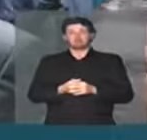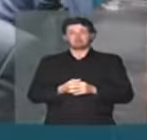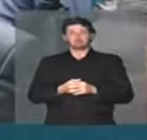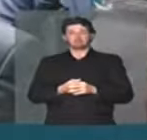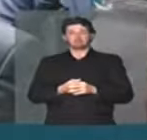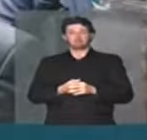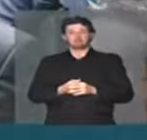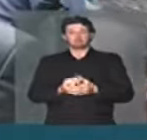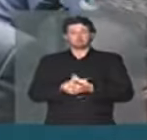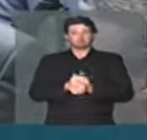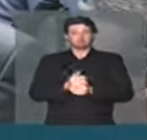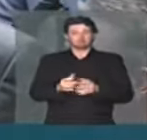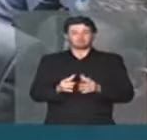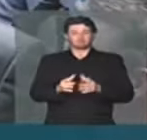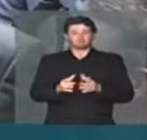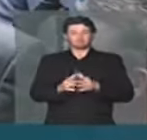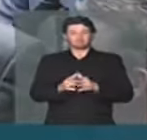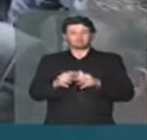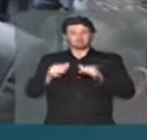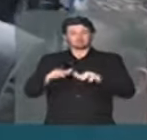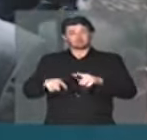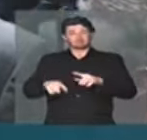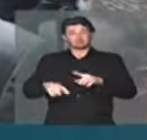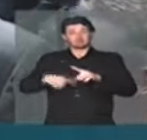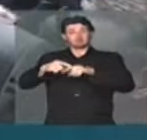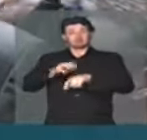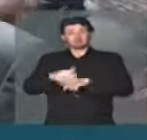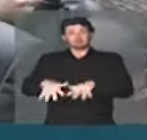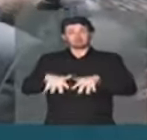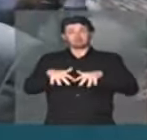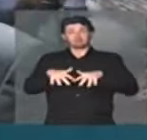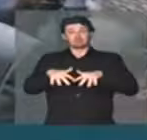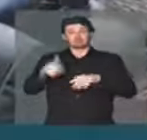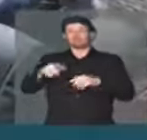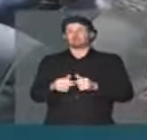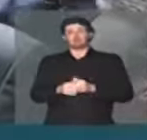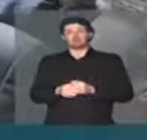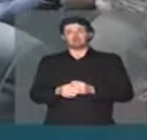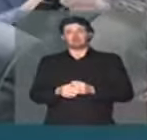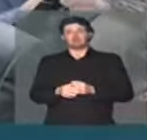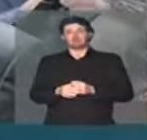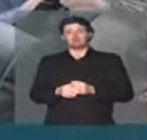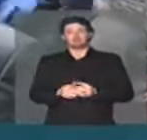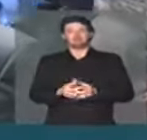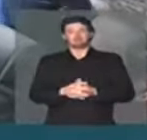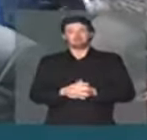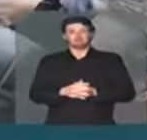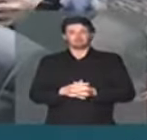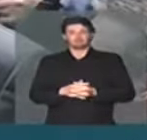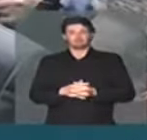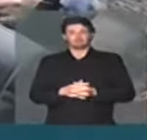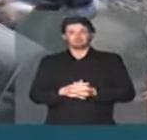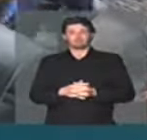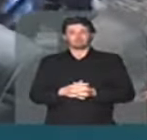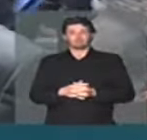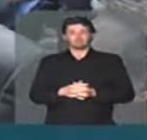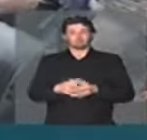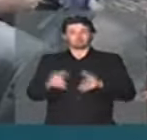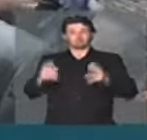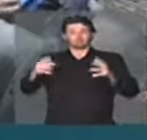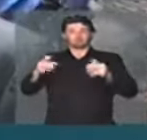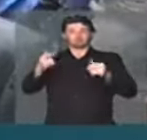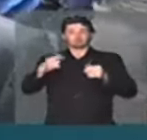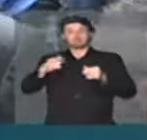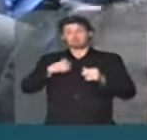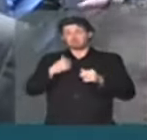pauta. Essa sessão, senhor presidente, já prorrogada, teve 2 sessões, já tem 10 horas. Uhum. Não houve satisfação a todos